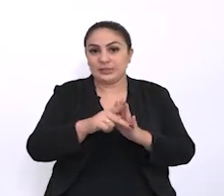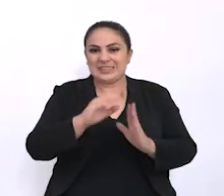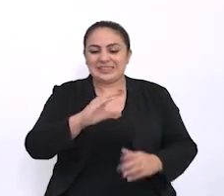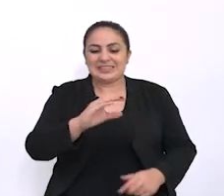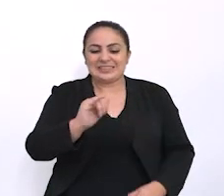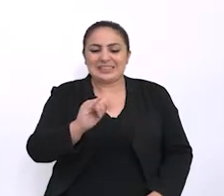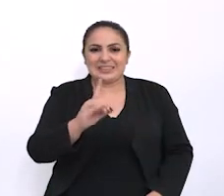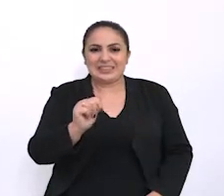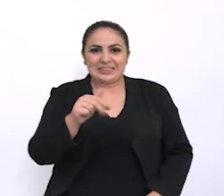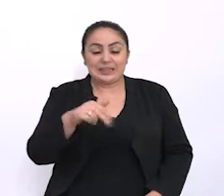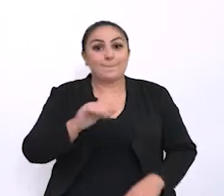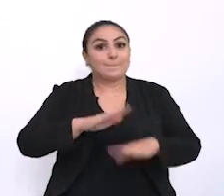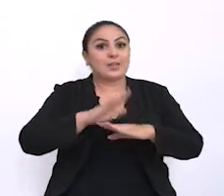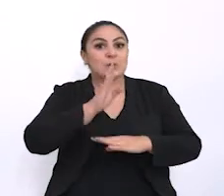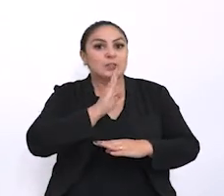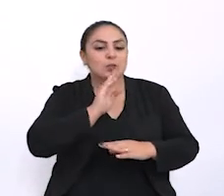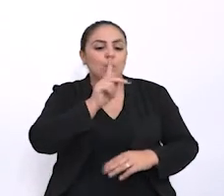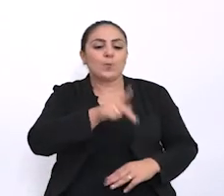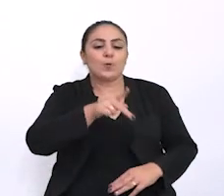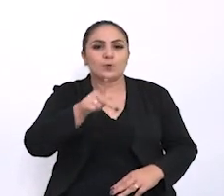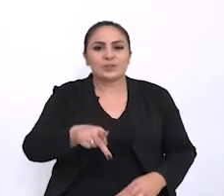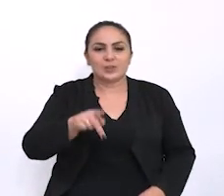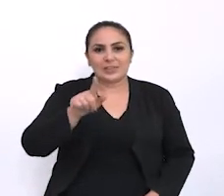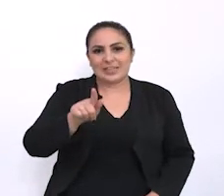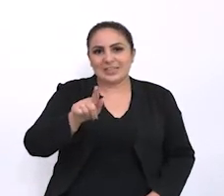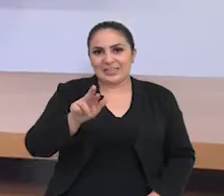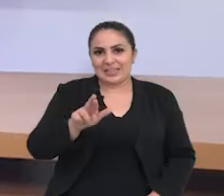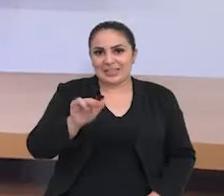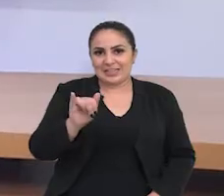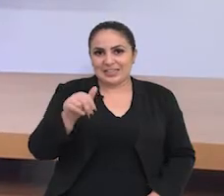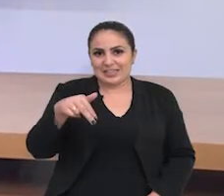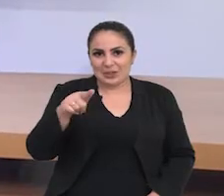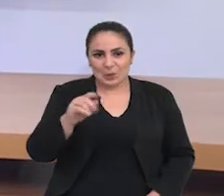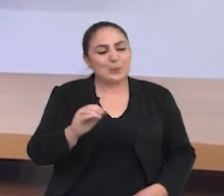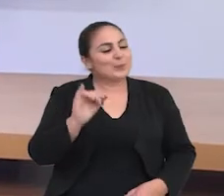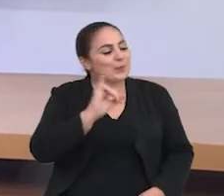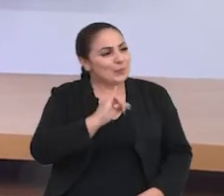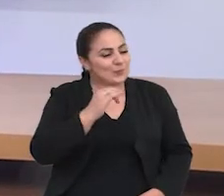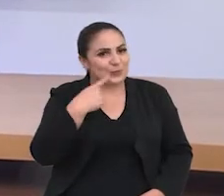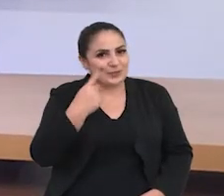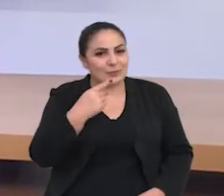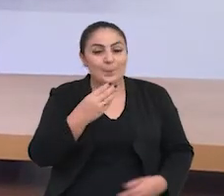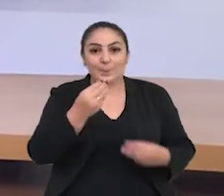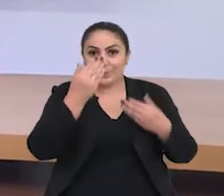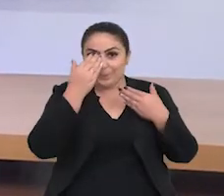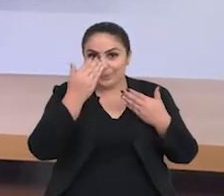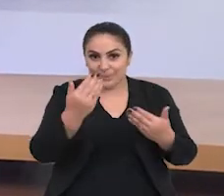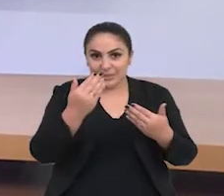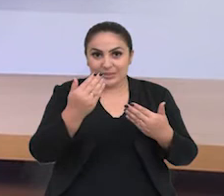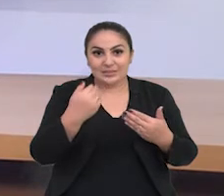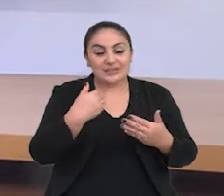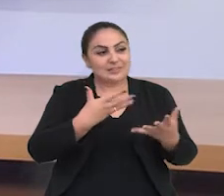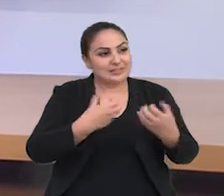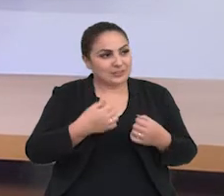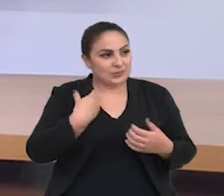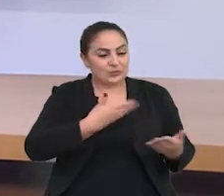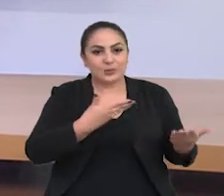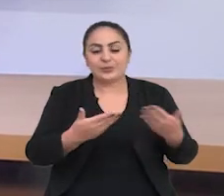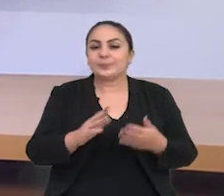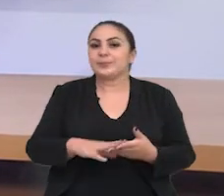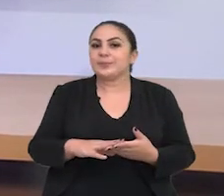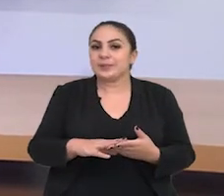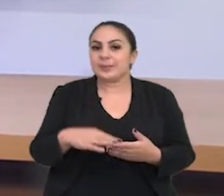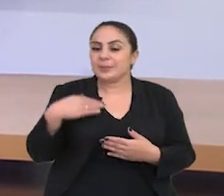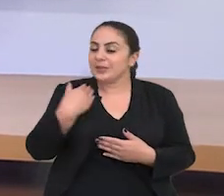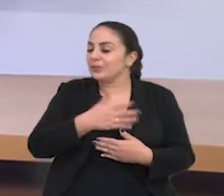Cidadania, mais conhecido como Professor Gringo. Olá, vereador. Obrigada por aceitar o nosso convite.